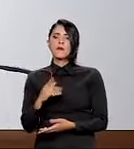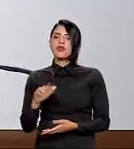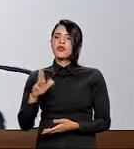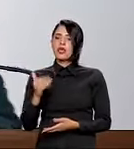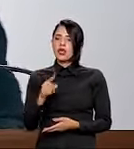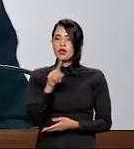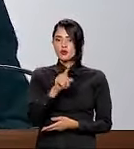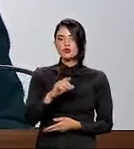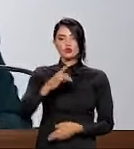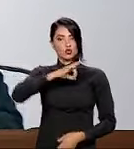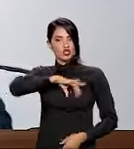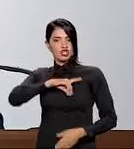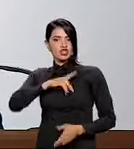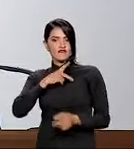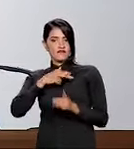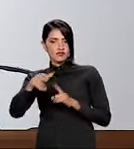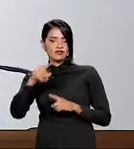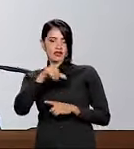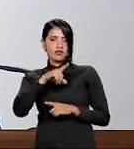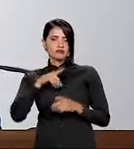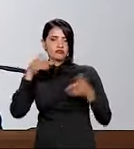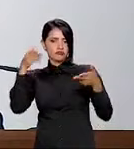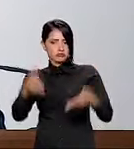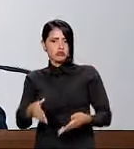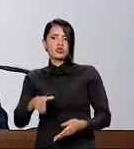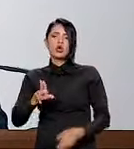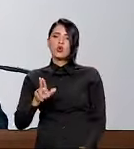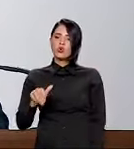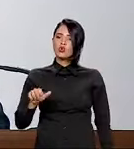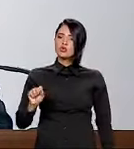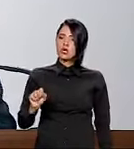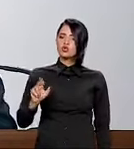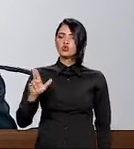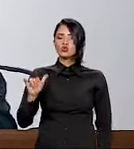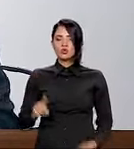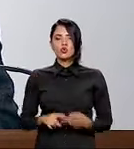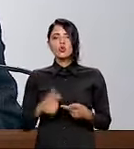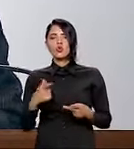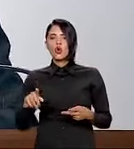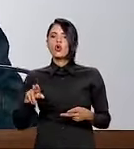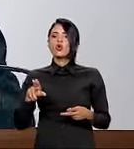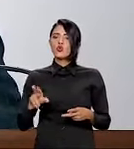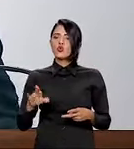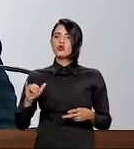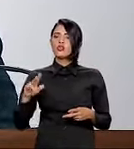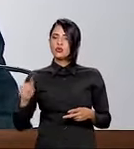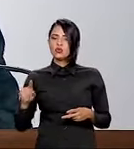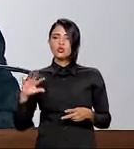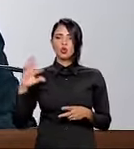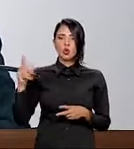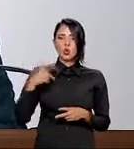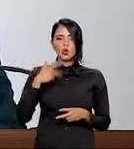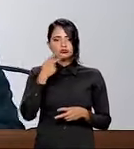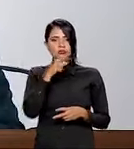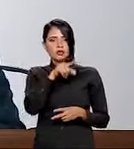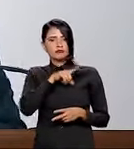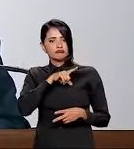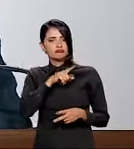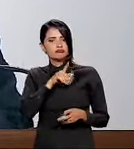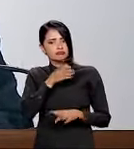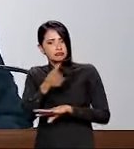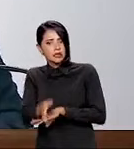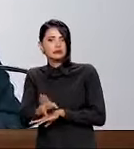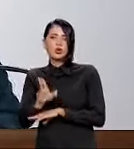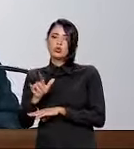da Michelle Bachelet e ele participou da Unasul. O companheiro Uribe, que todo mundo tem como um direitoso, participou da